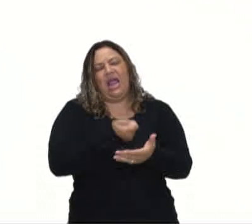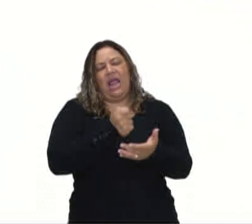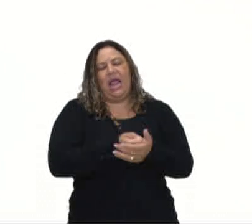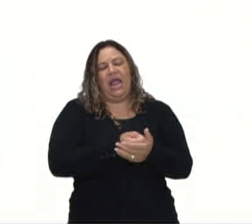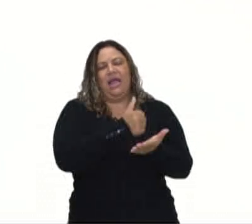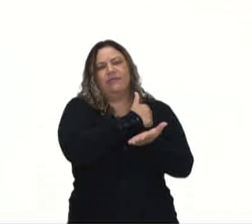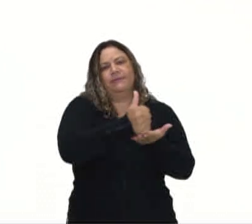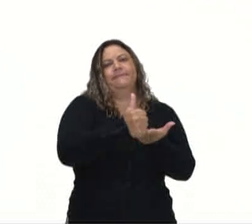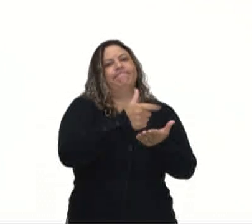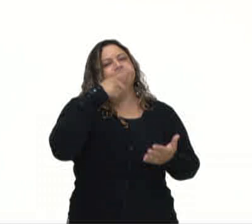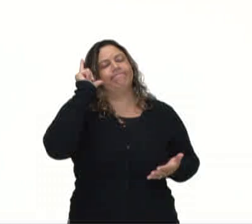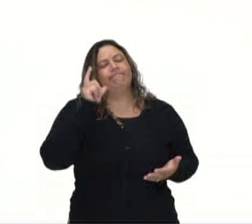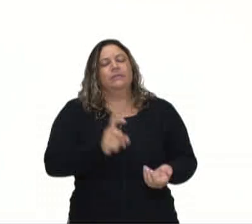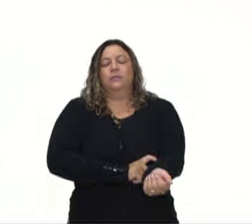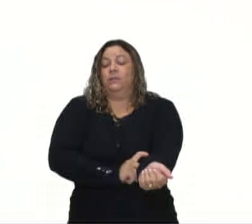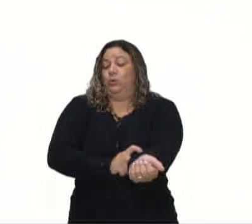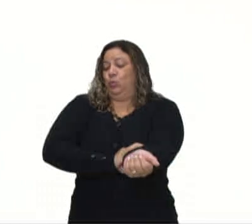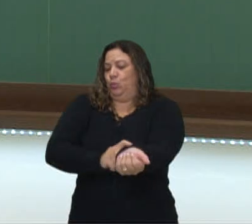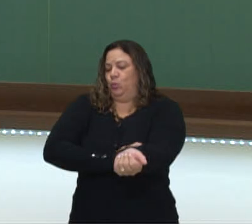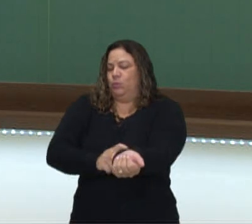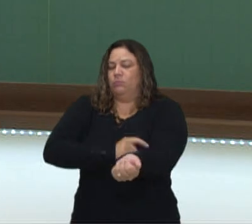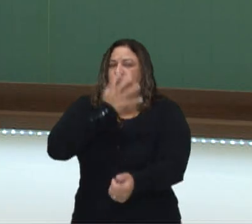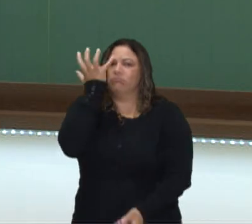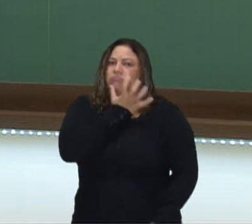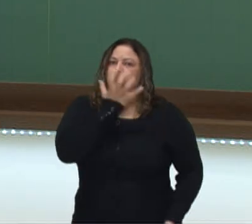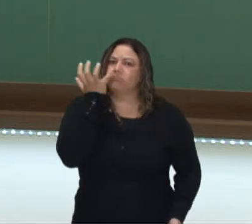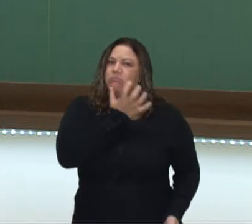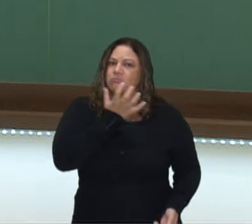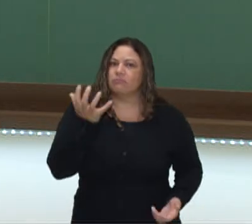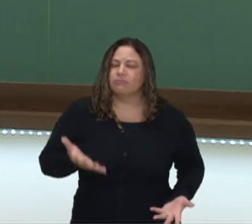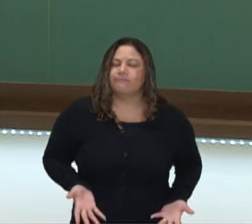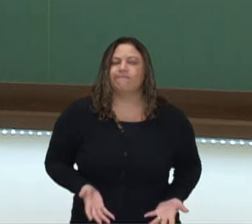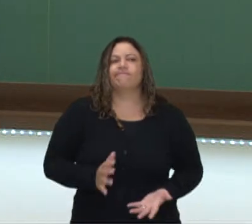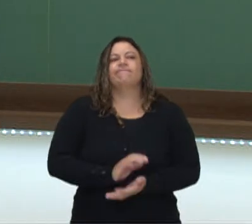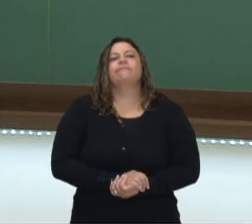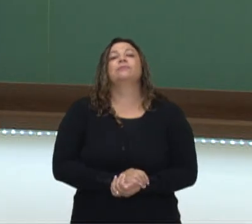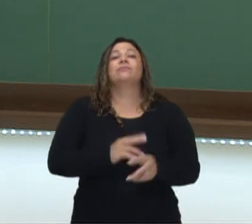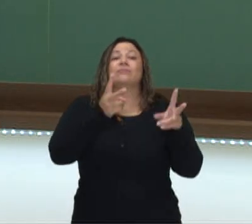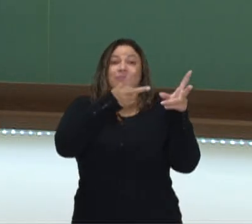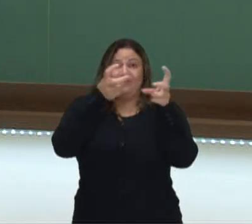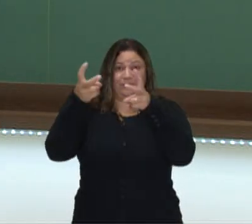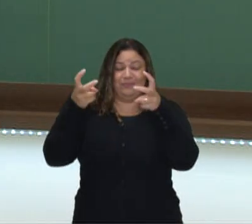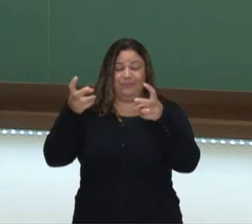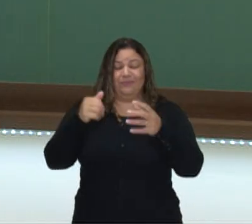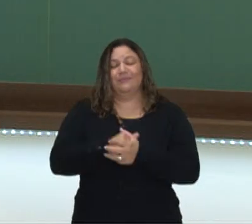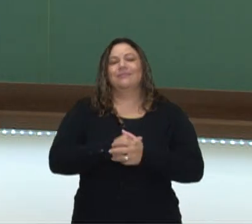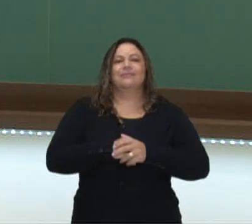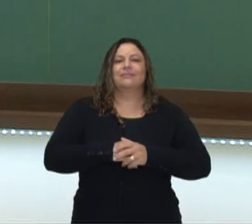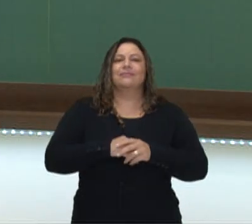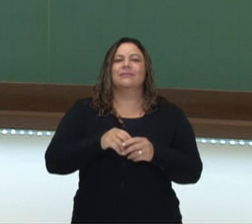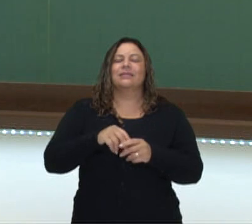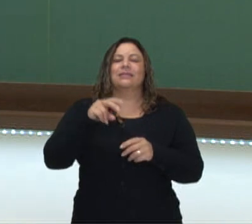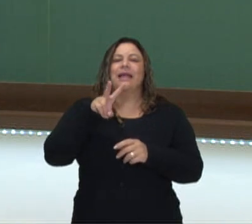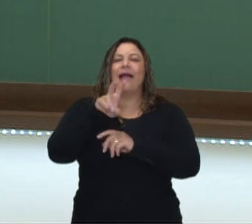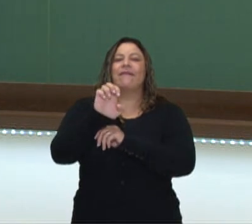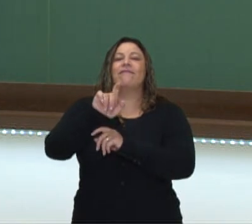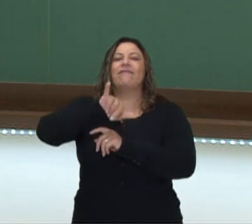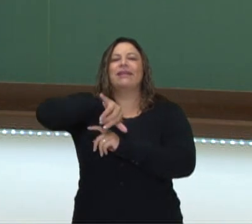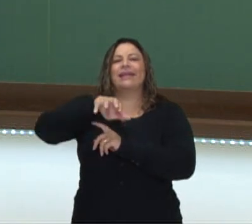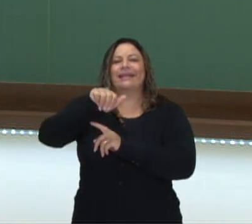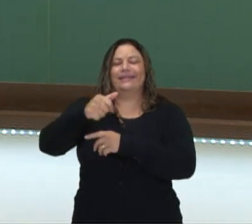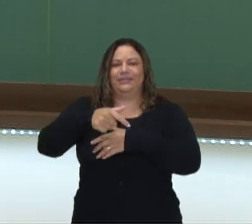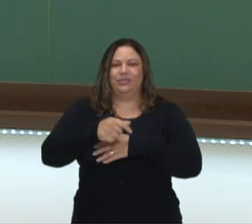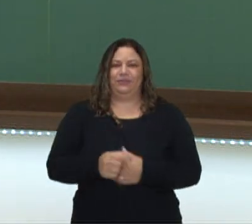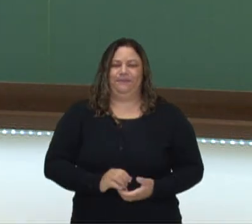ontem. Estou nervoso, estou zangado. Observem que esse trecho foi tirado da Veja. Então,